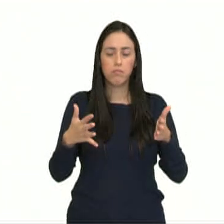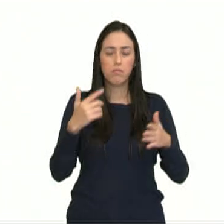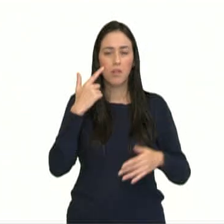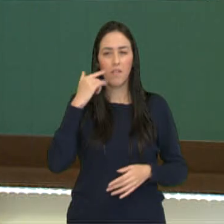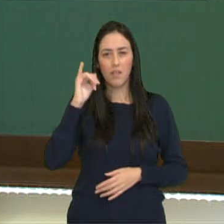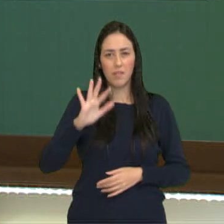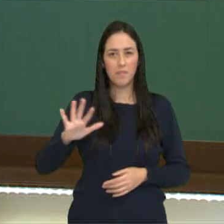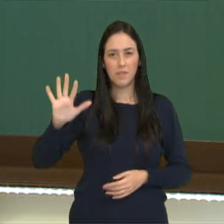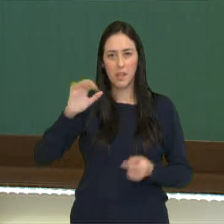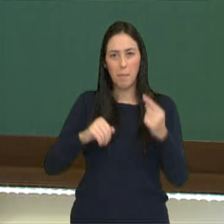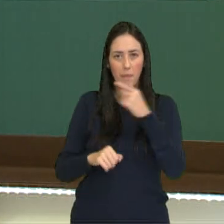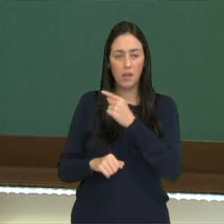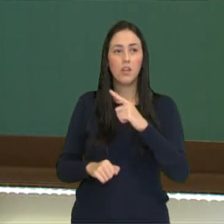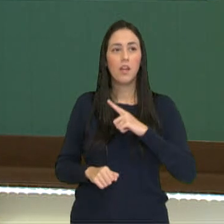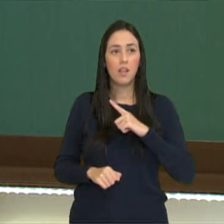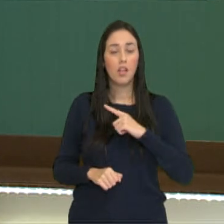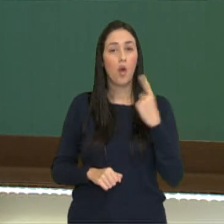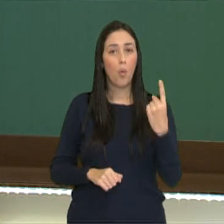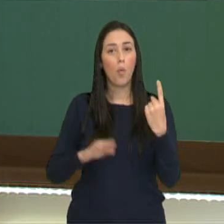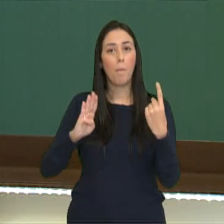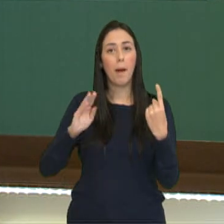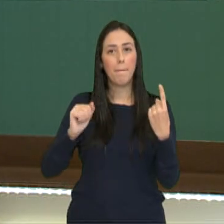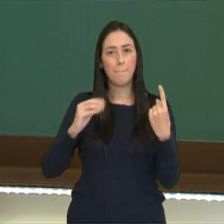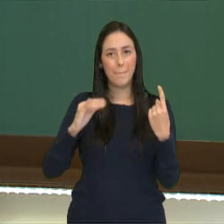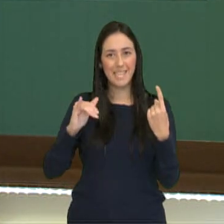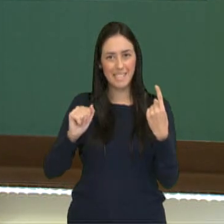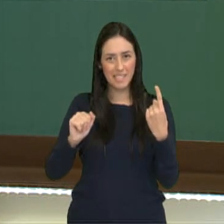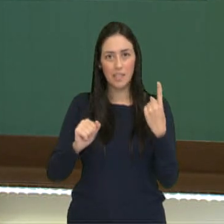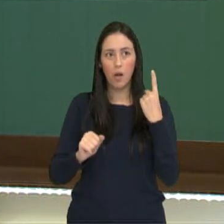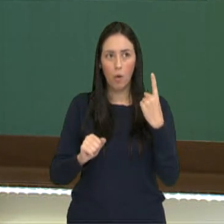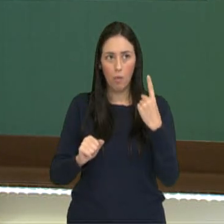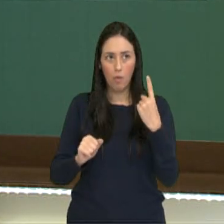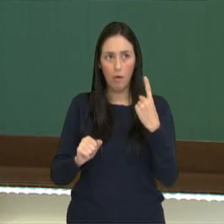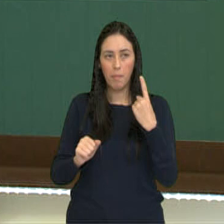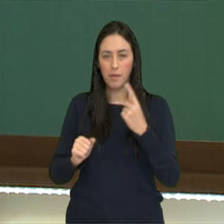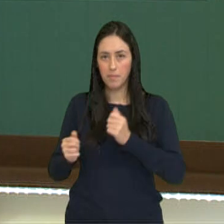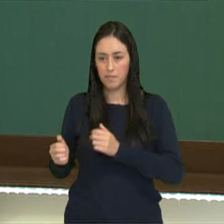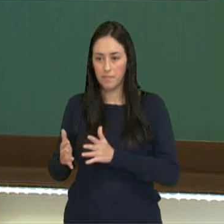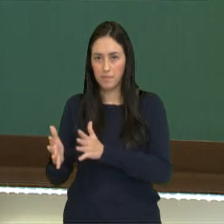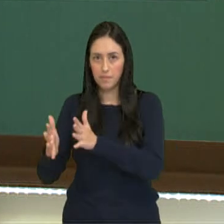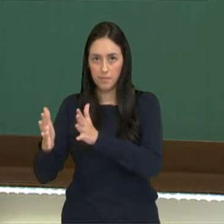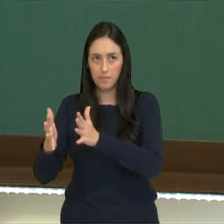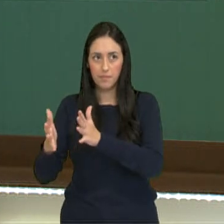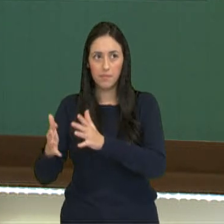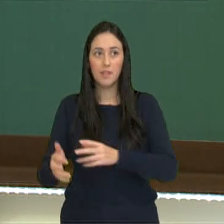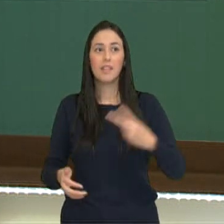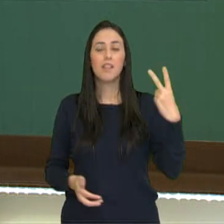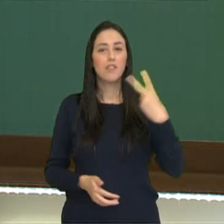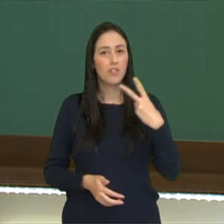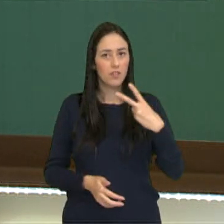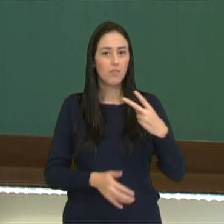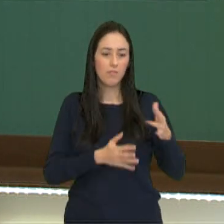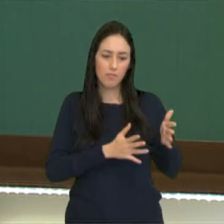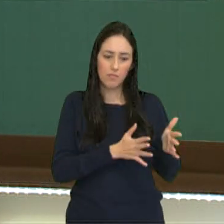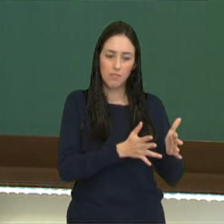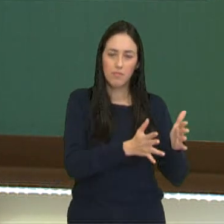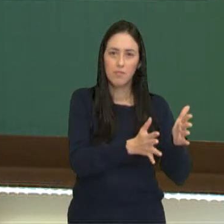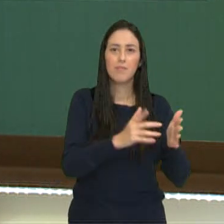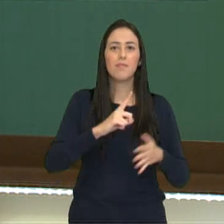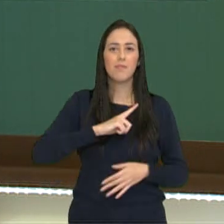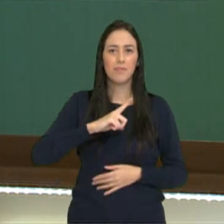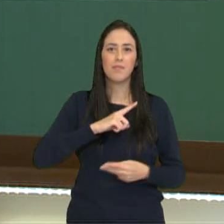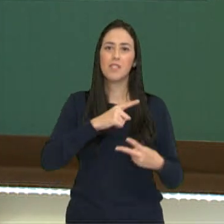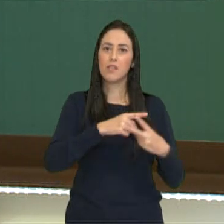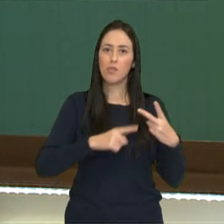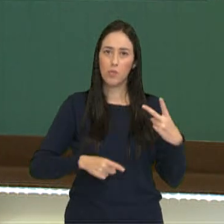nós temos uma bacia hidrográfica aqui onde eu estou apontando e uma segunda bacia hidrográfica aqui, ó.